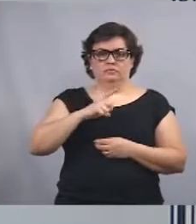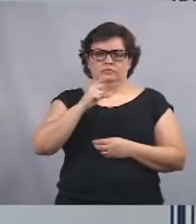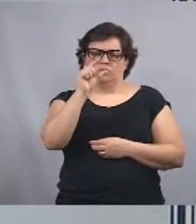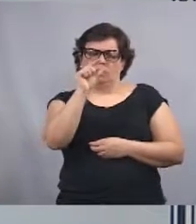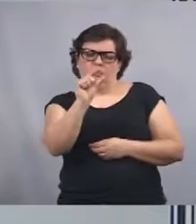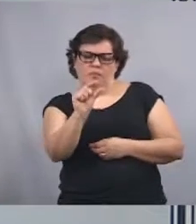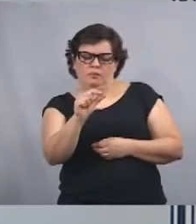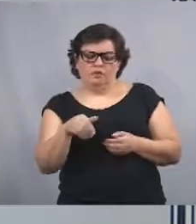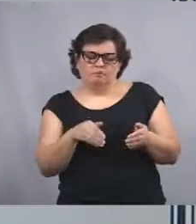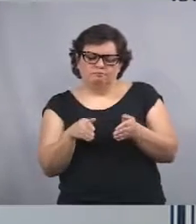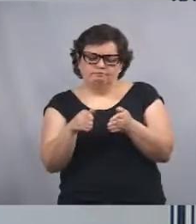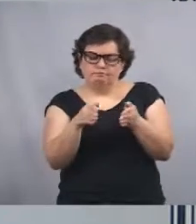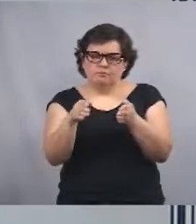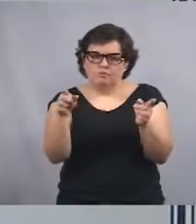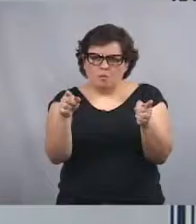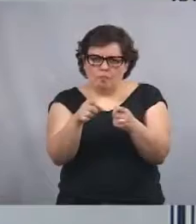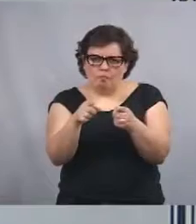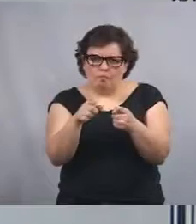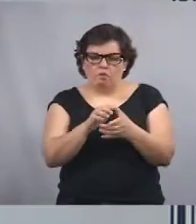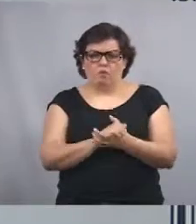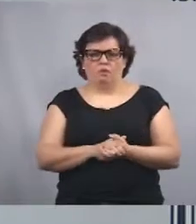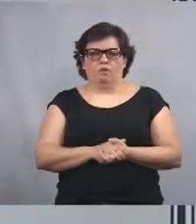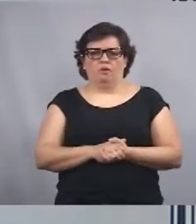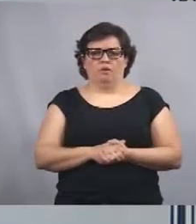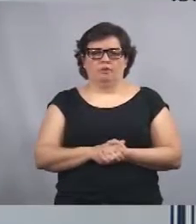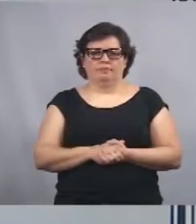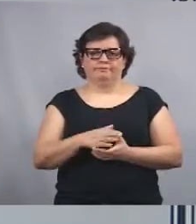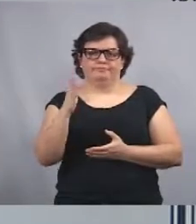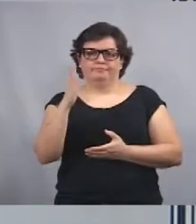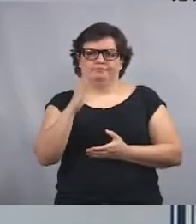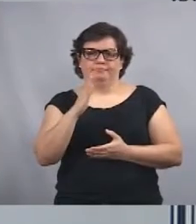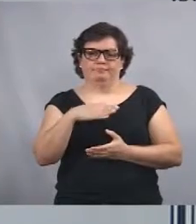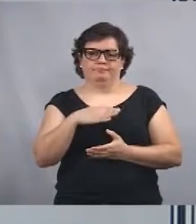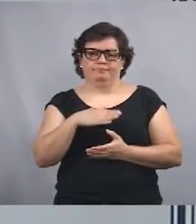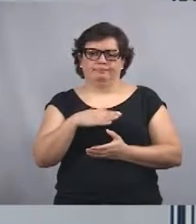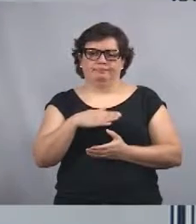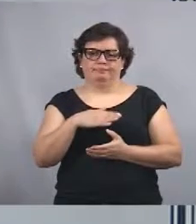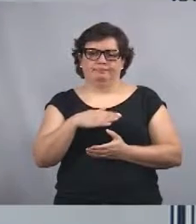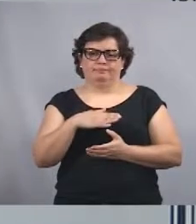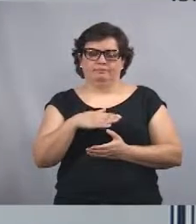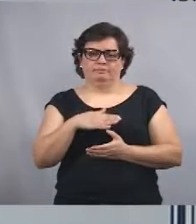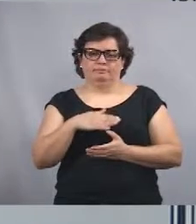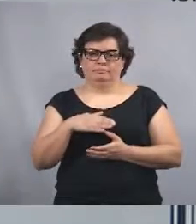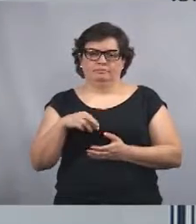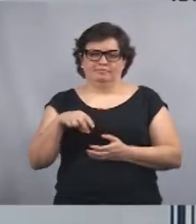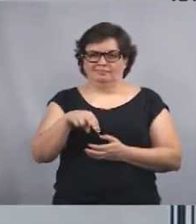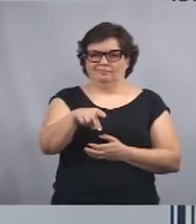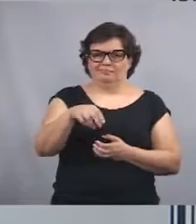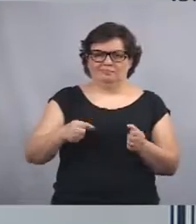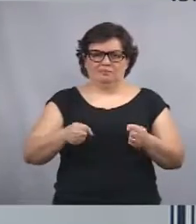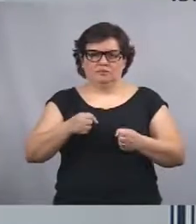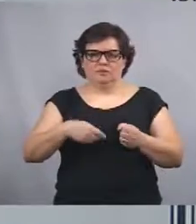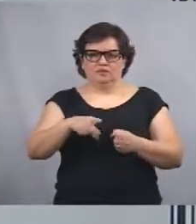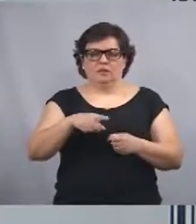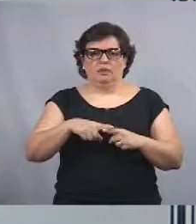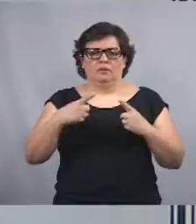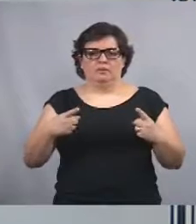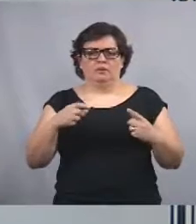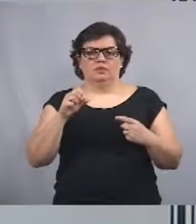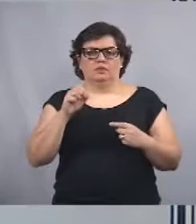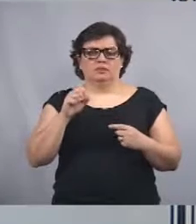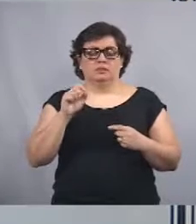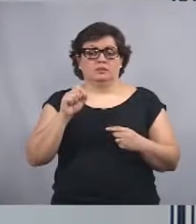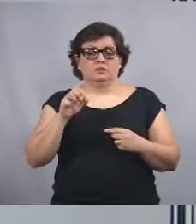um acesso muito mal transitável, dada a precariedade, mas que pode, se receber